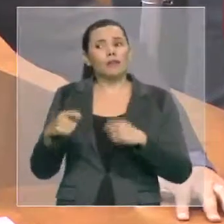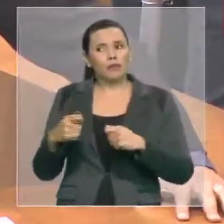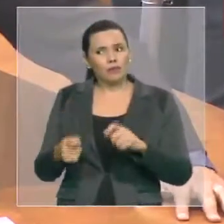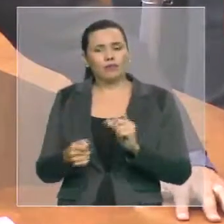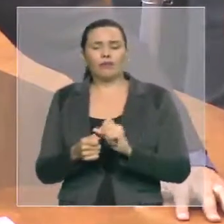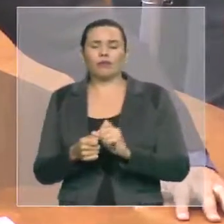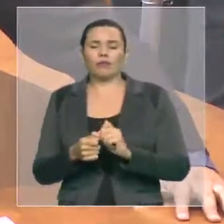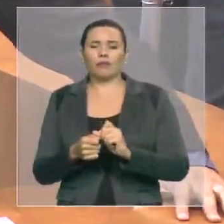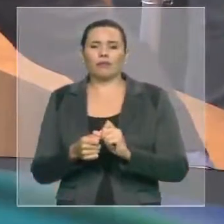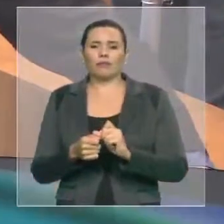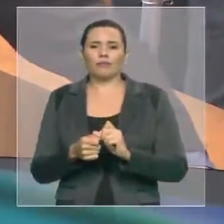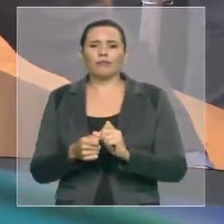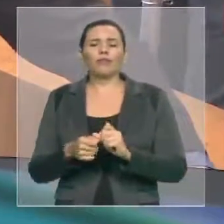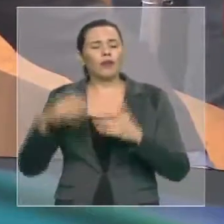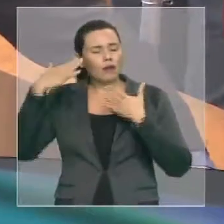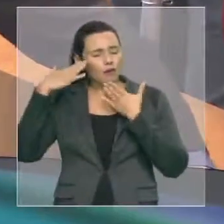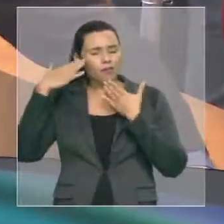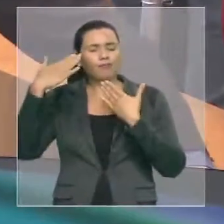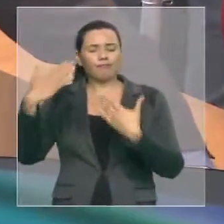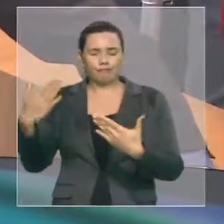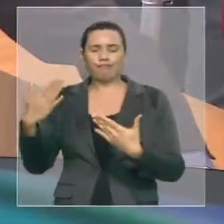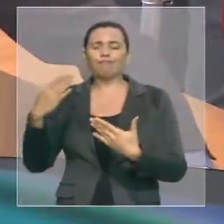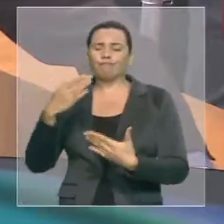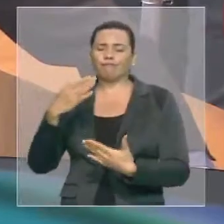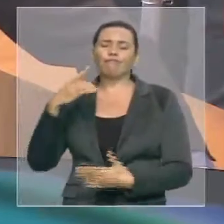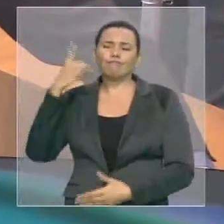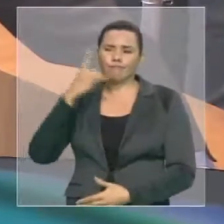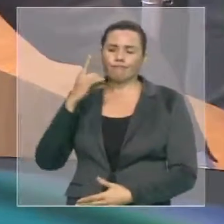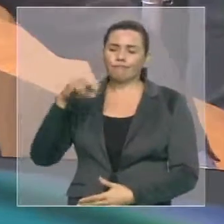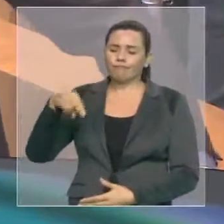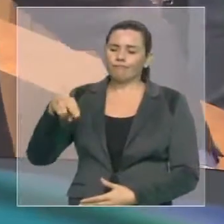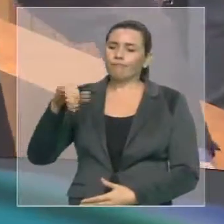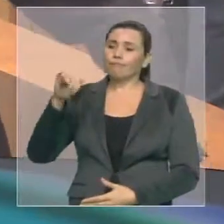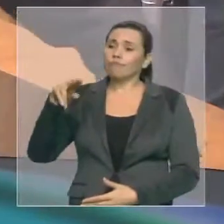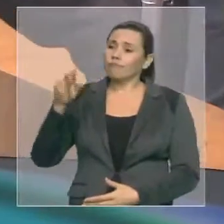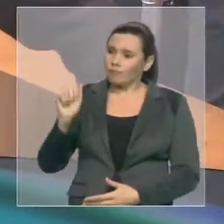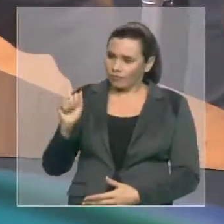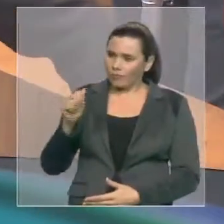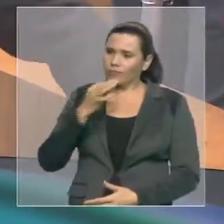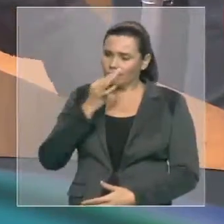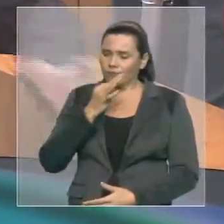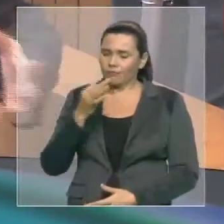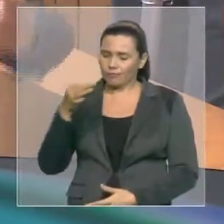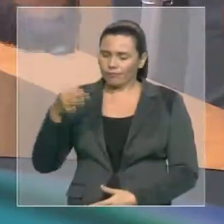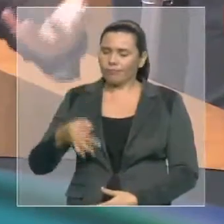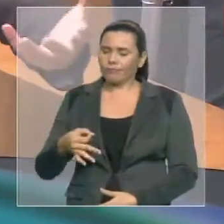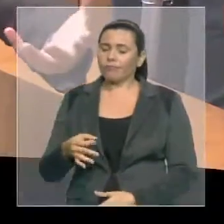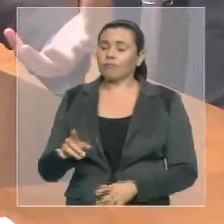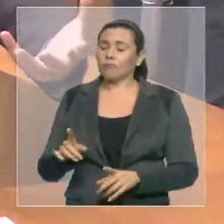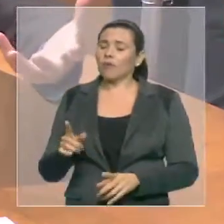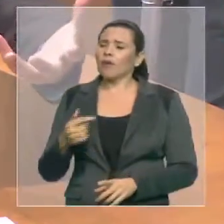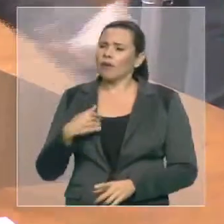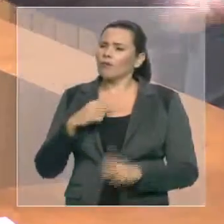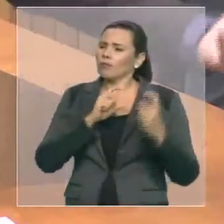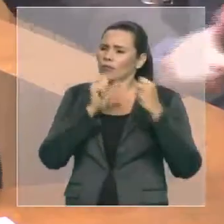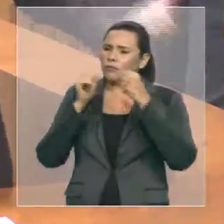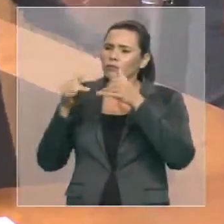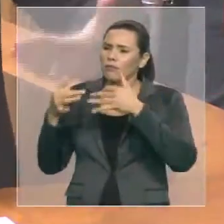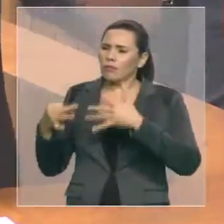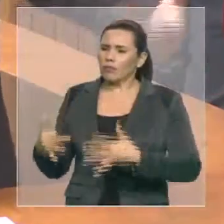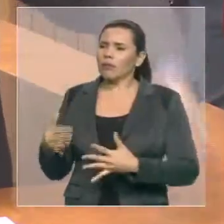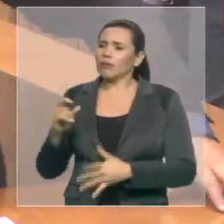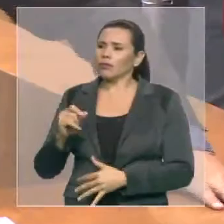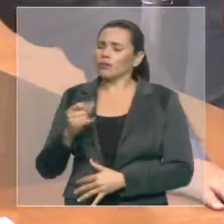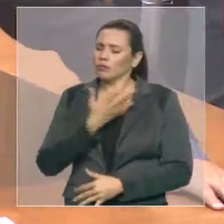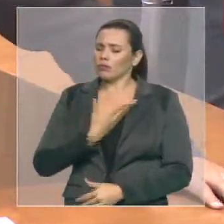se exime dessa responsabilidade. Também não tinha condições de fazê-lo, de ampliar esse quantitativo, se não tinha